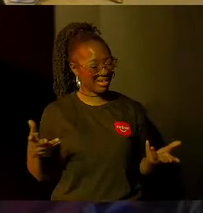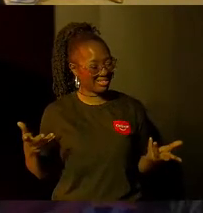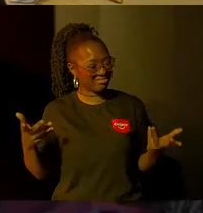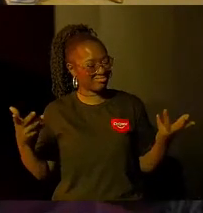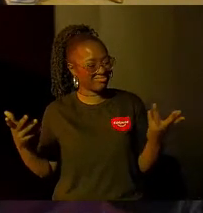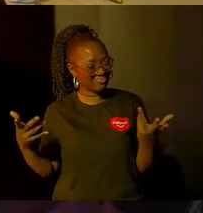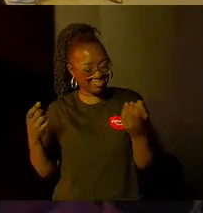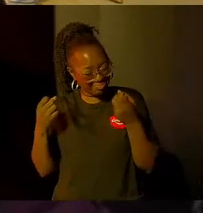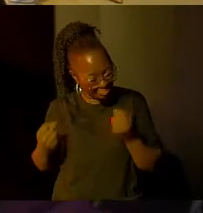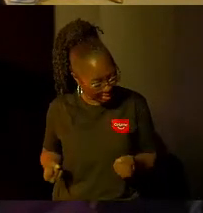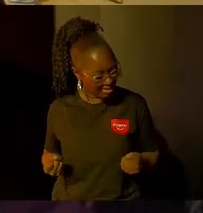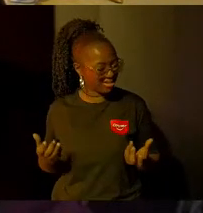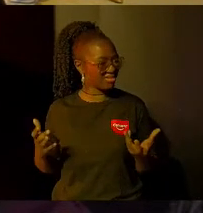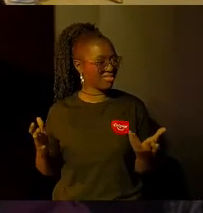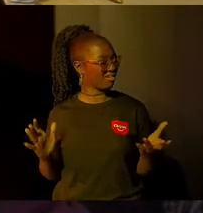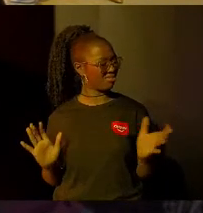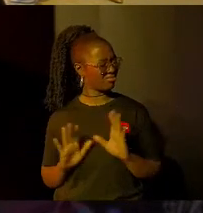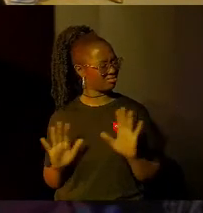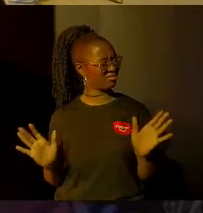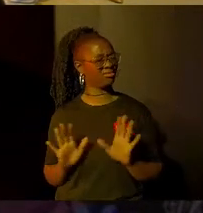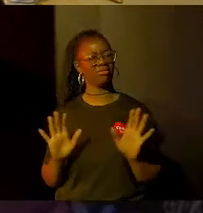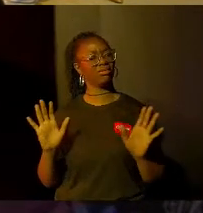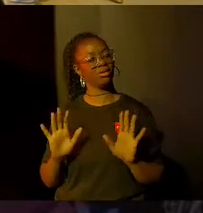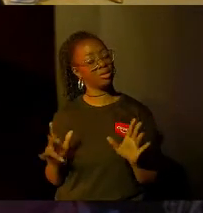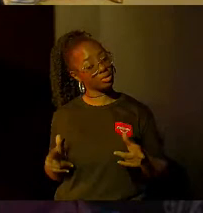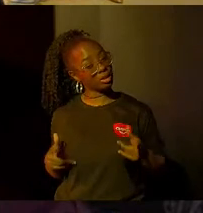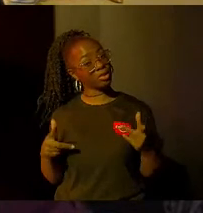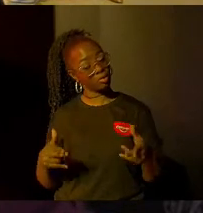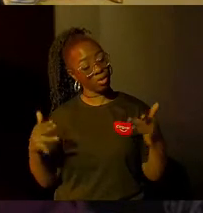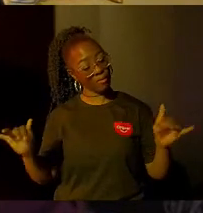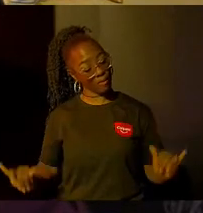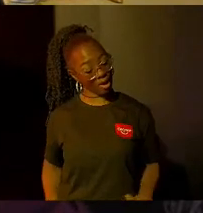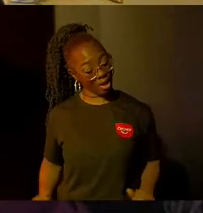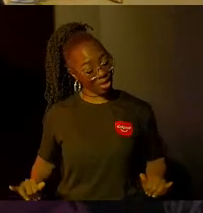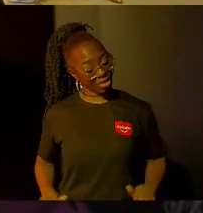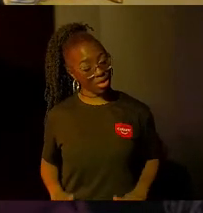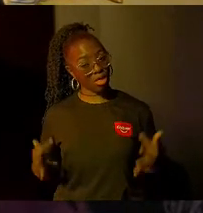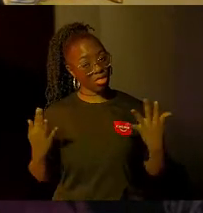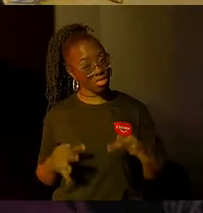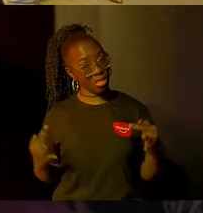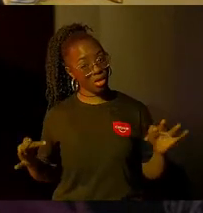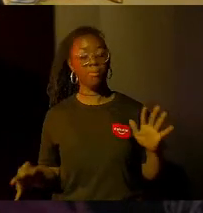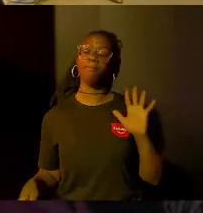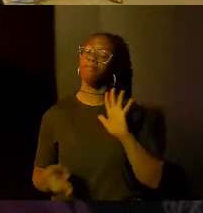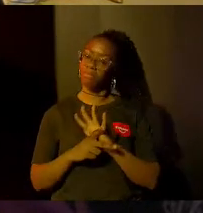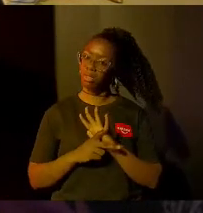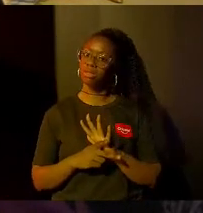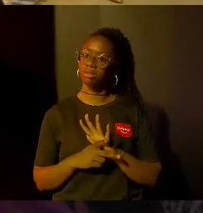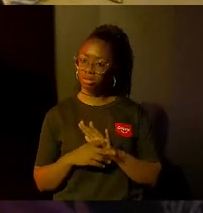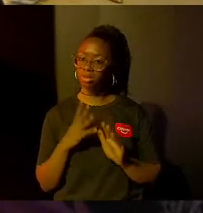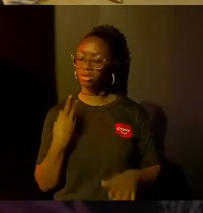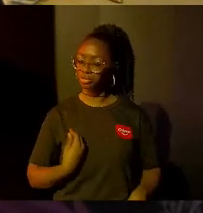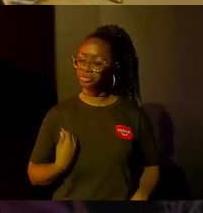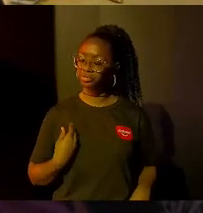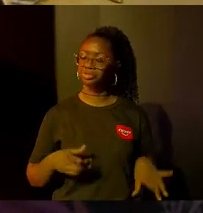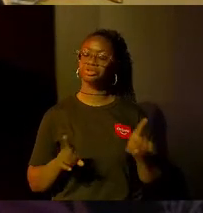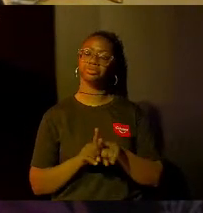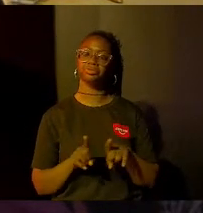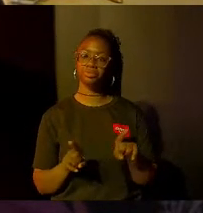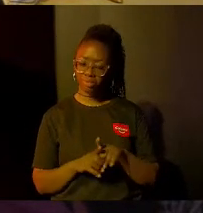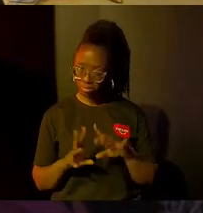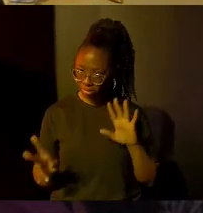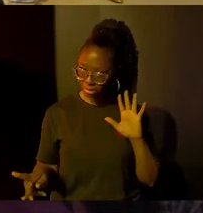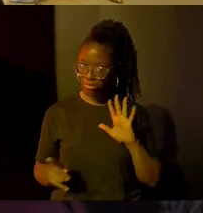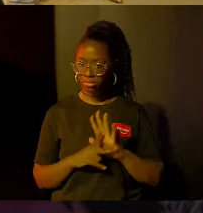porque ela assim como a nossa dor faz parte da nossa vida faz parte